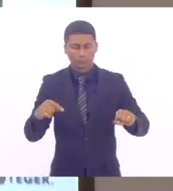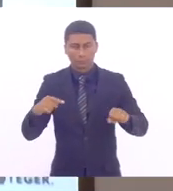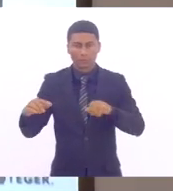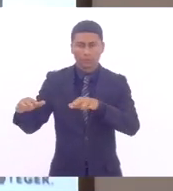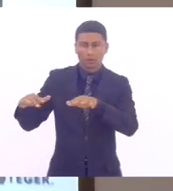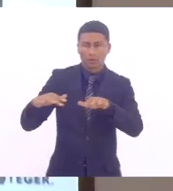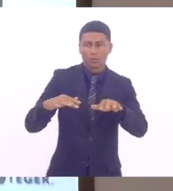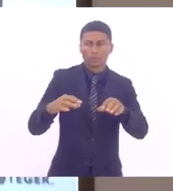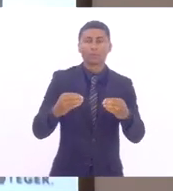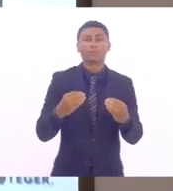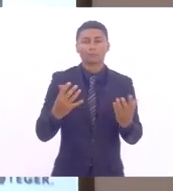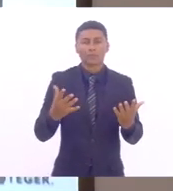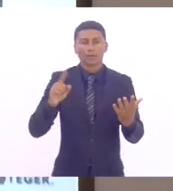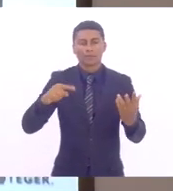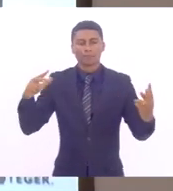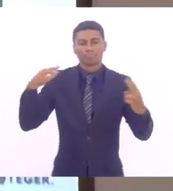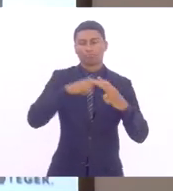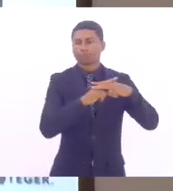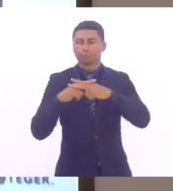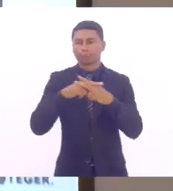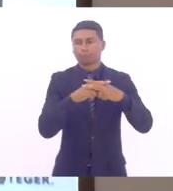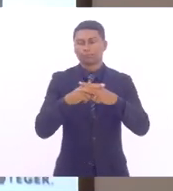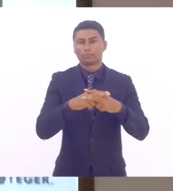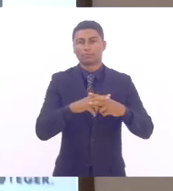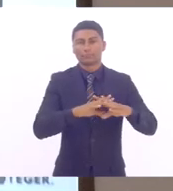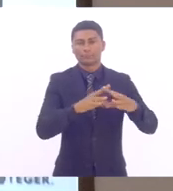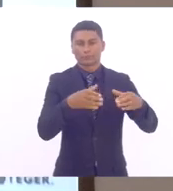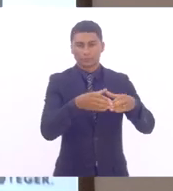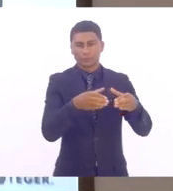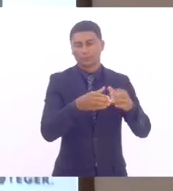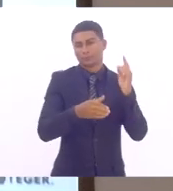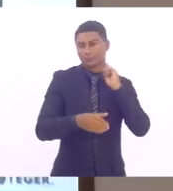realizar confronto com a torcida do Flamengo. Tem algum vídeo aí?